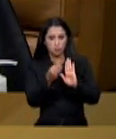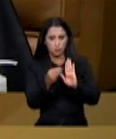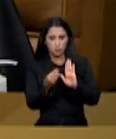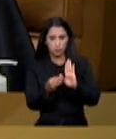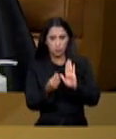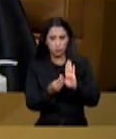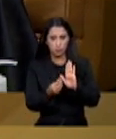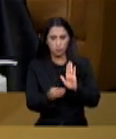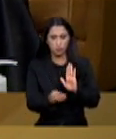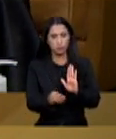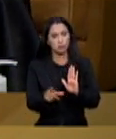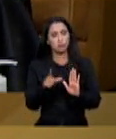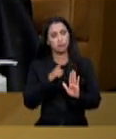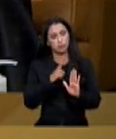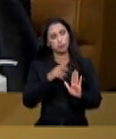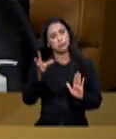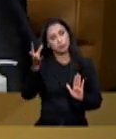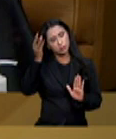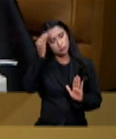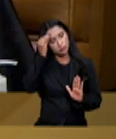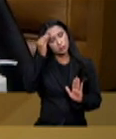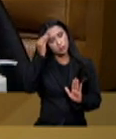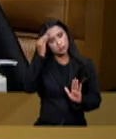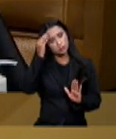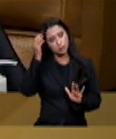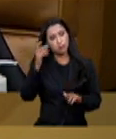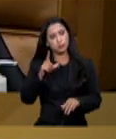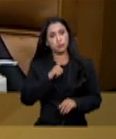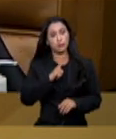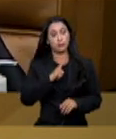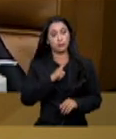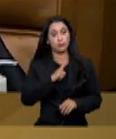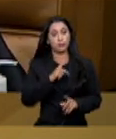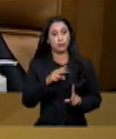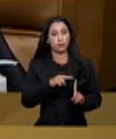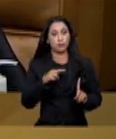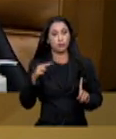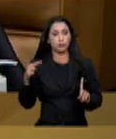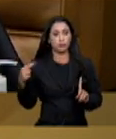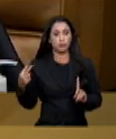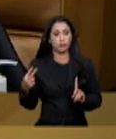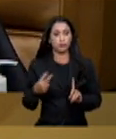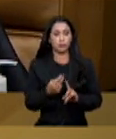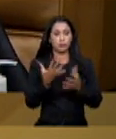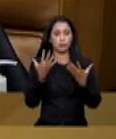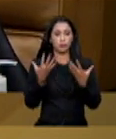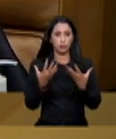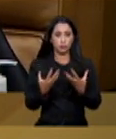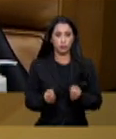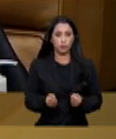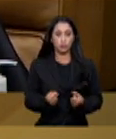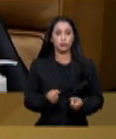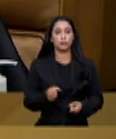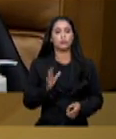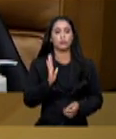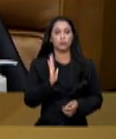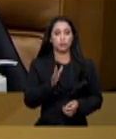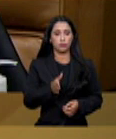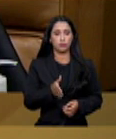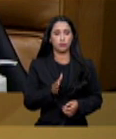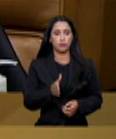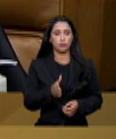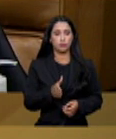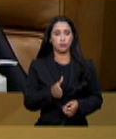à coleção, entendo que estão presentes na perspectiva do acolhimento que já se